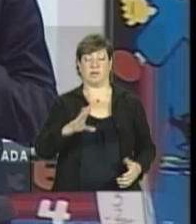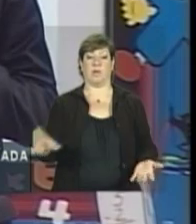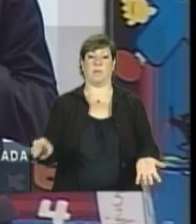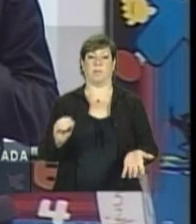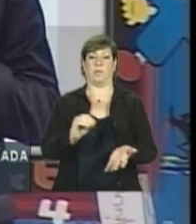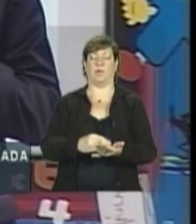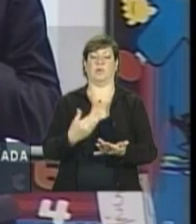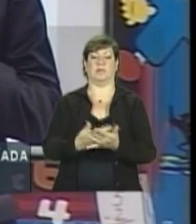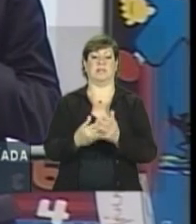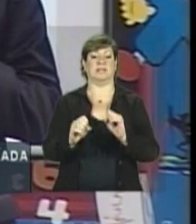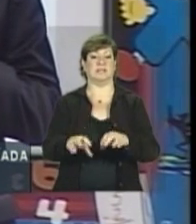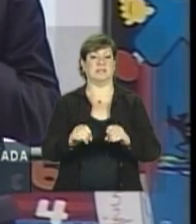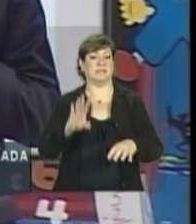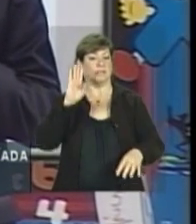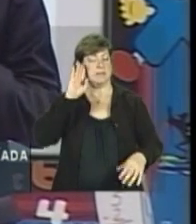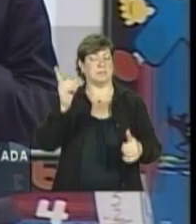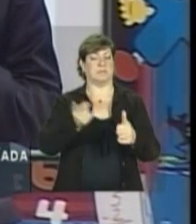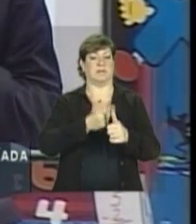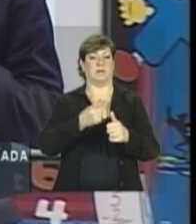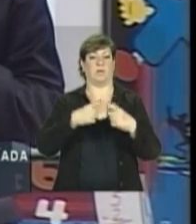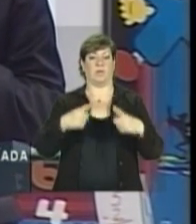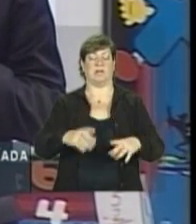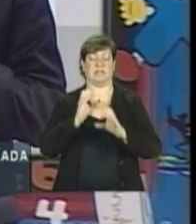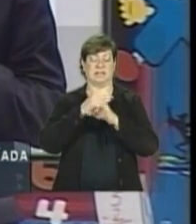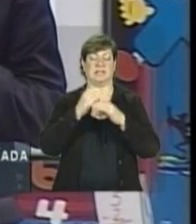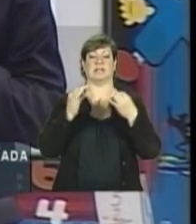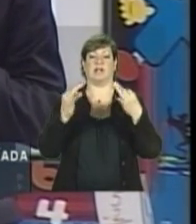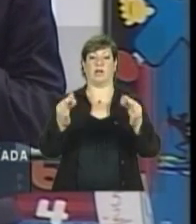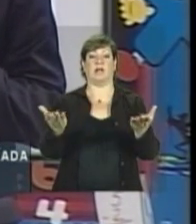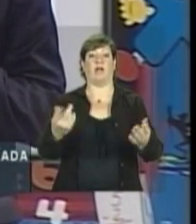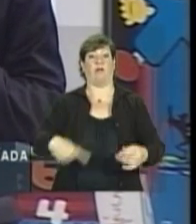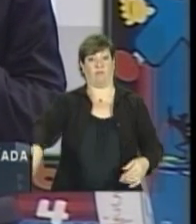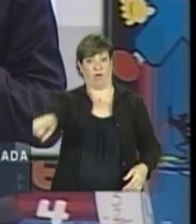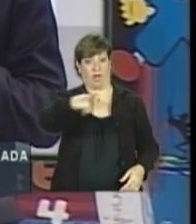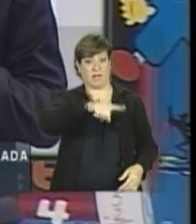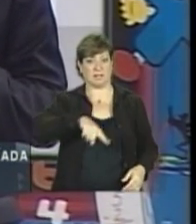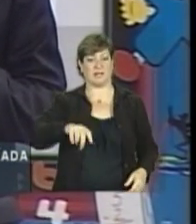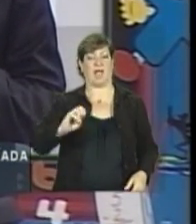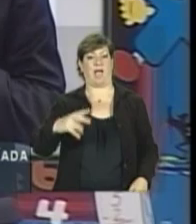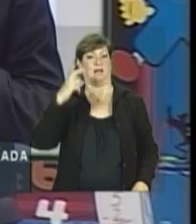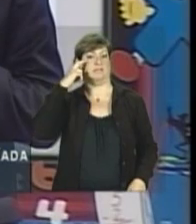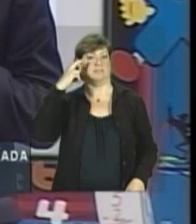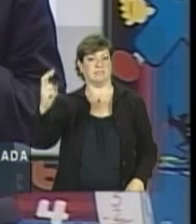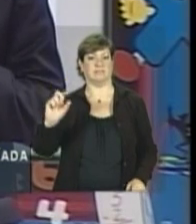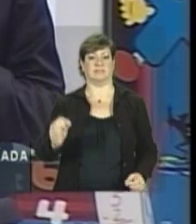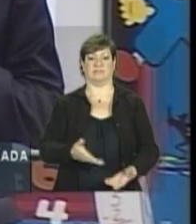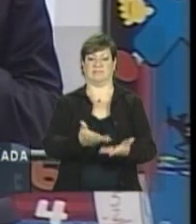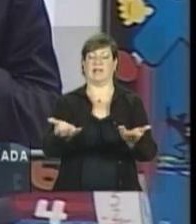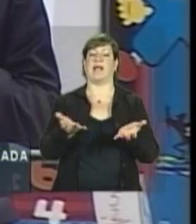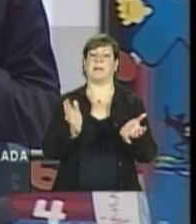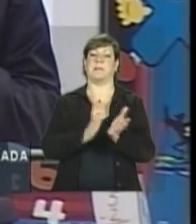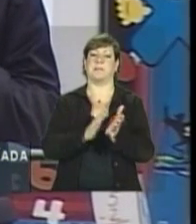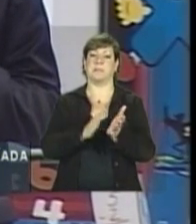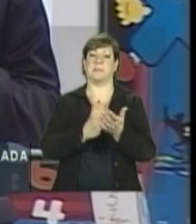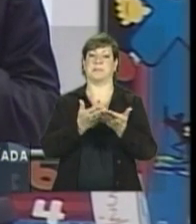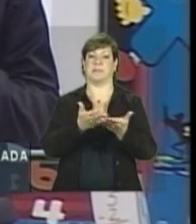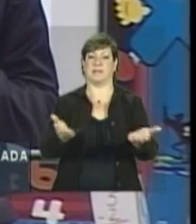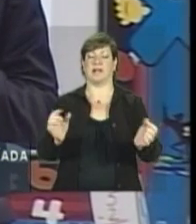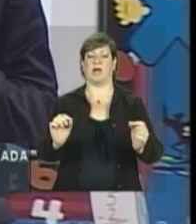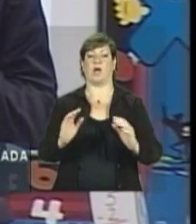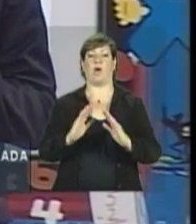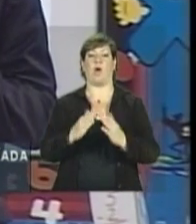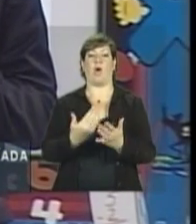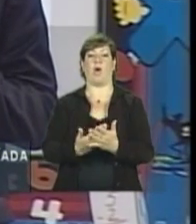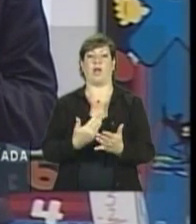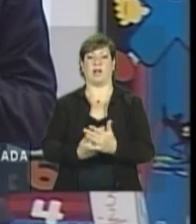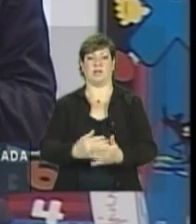o ensino em primeiro lugar, a ciência e a tecnologia, e vocês são talentos que estão emergindo. Quero parabenizar também os colégios